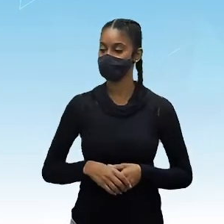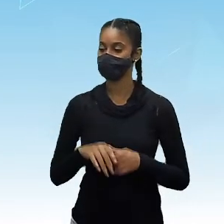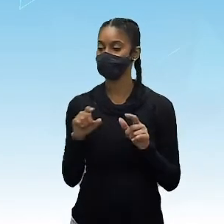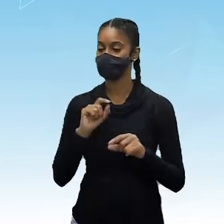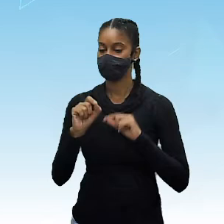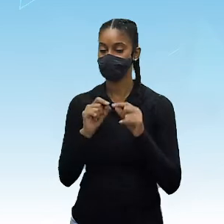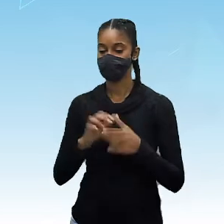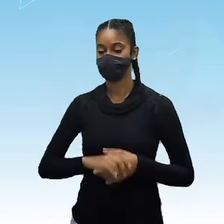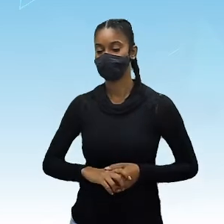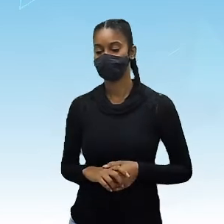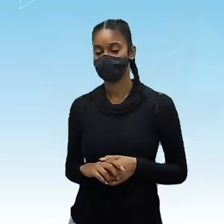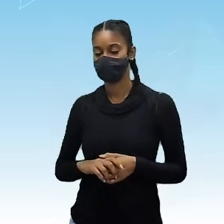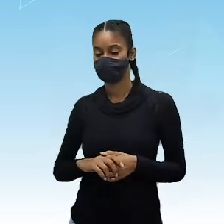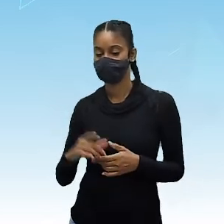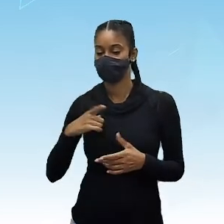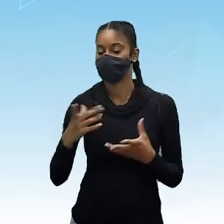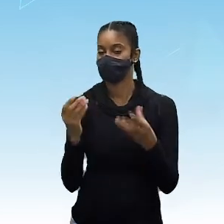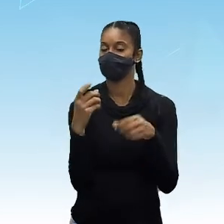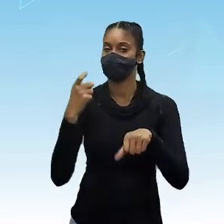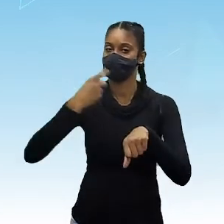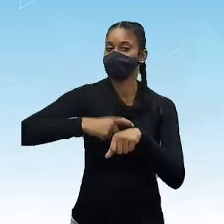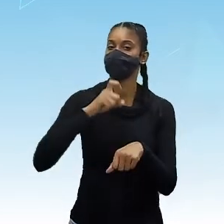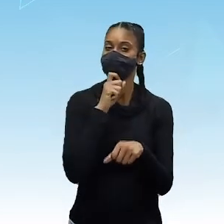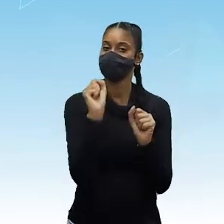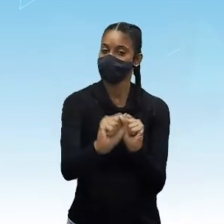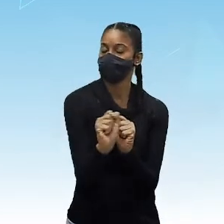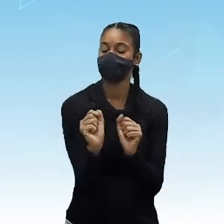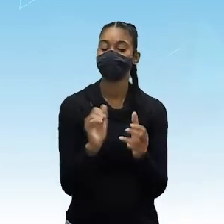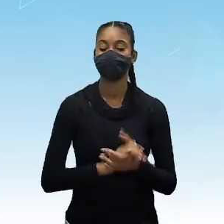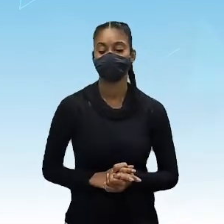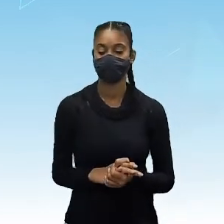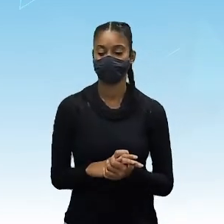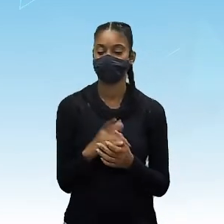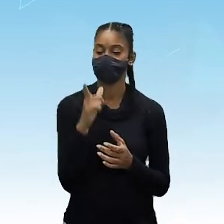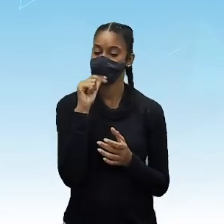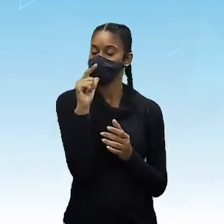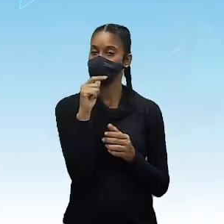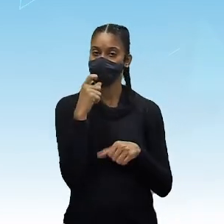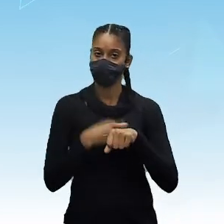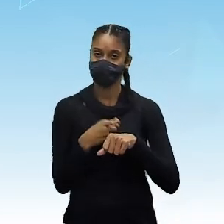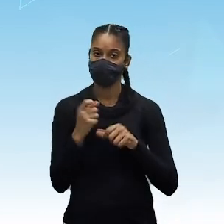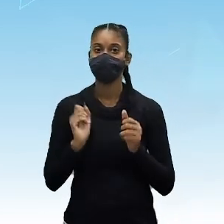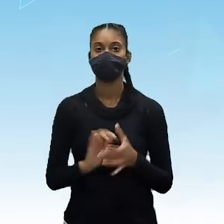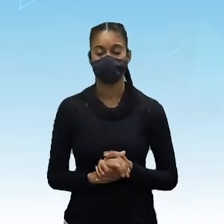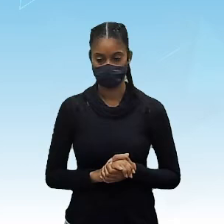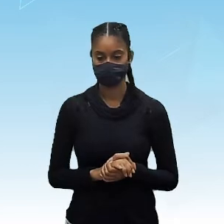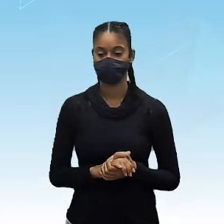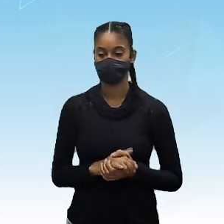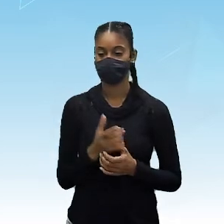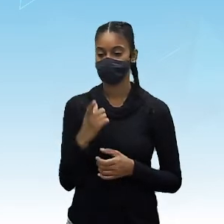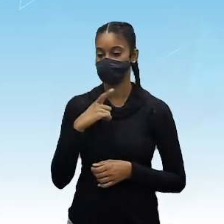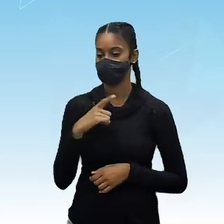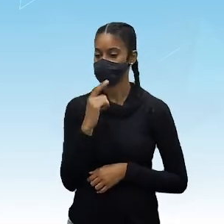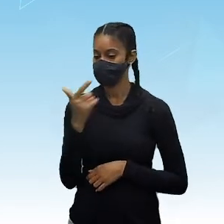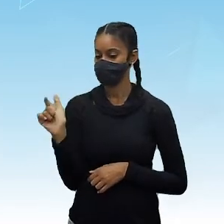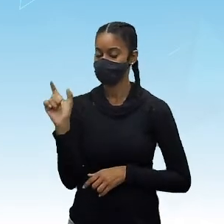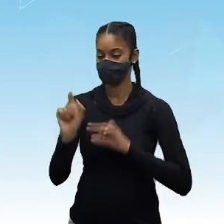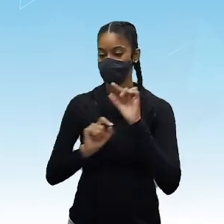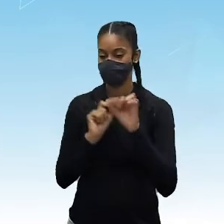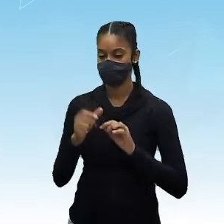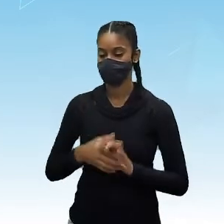região aqui, ó, que está cheia de gelo. A água está congelada. Mas existe uma outra região